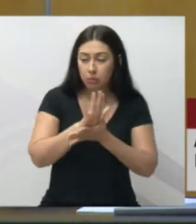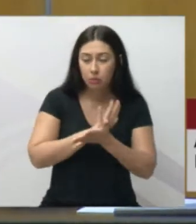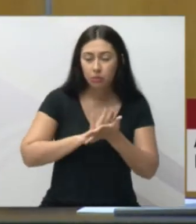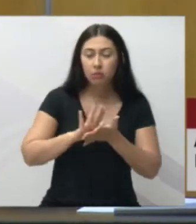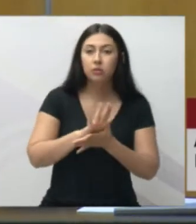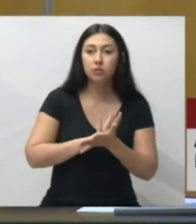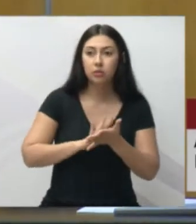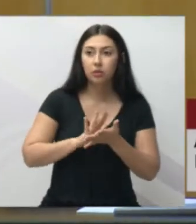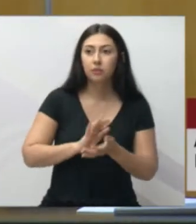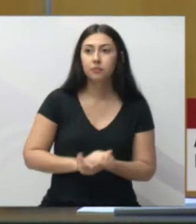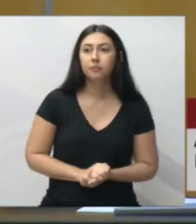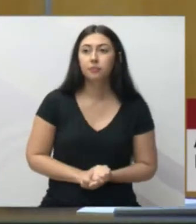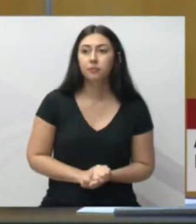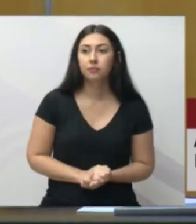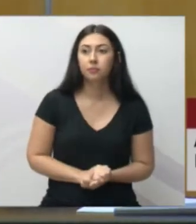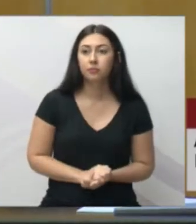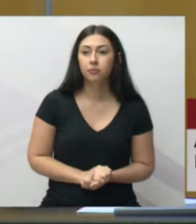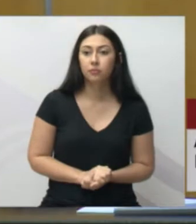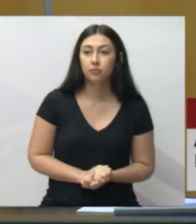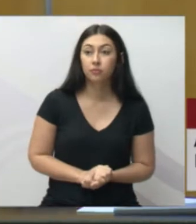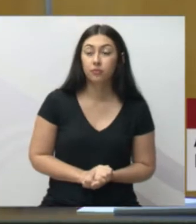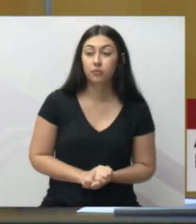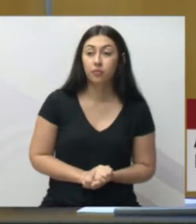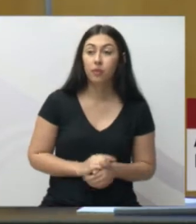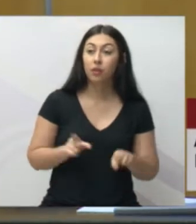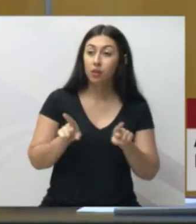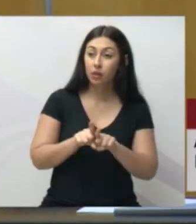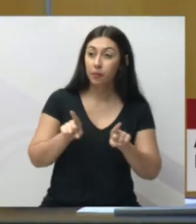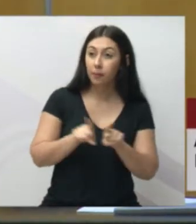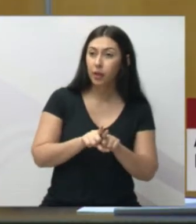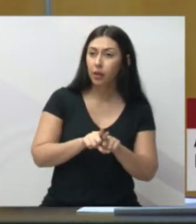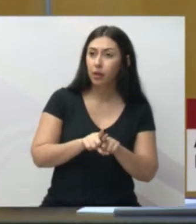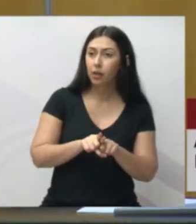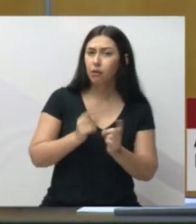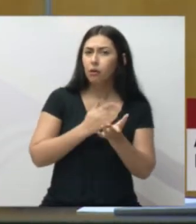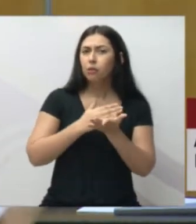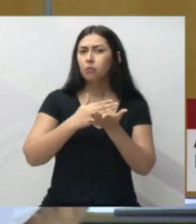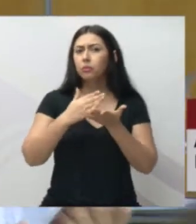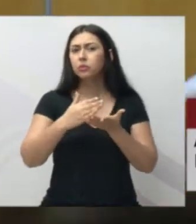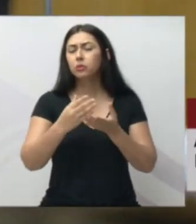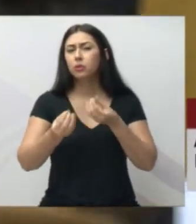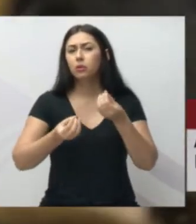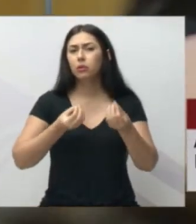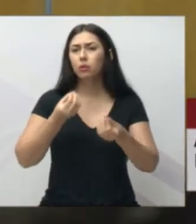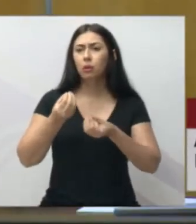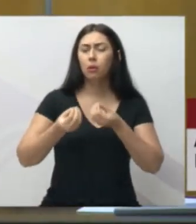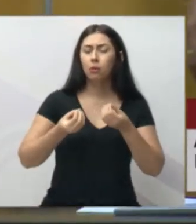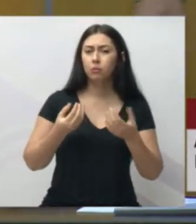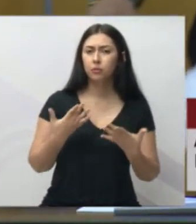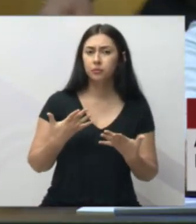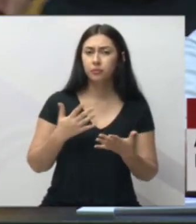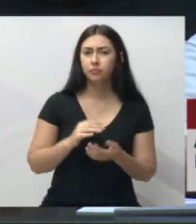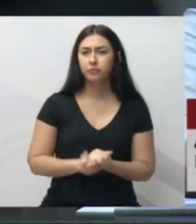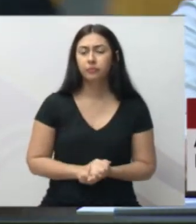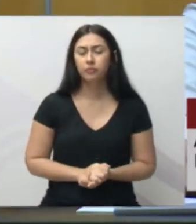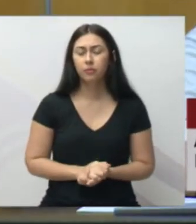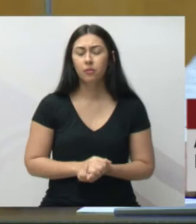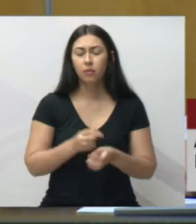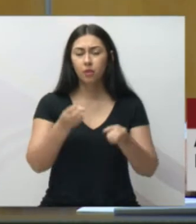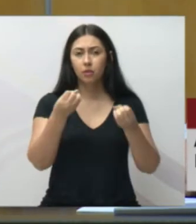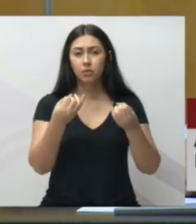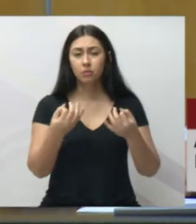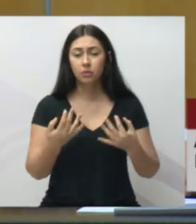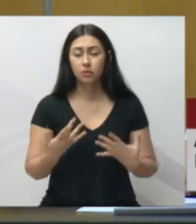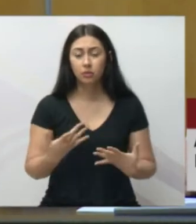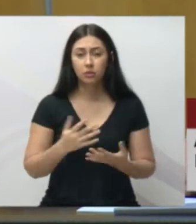autores, considerando que o princípio da tese da teoria do órgão, conforme definição do Supremo Tribunal